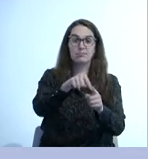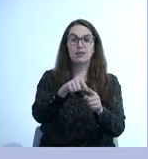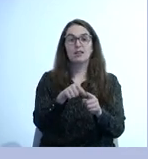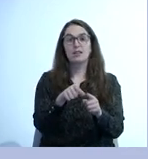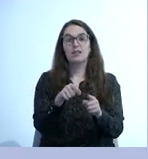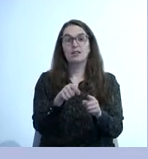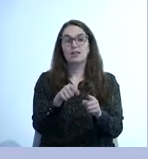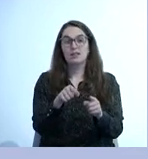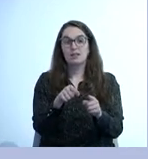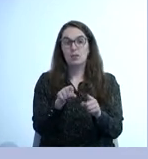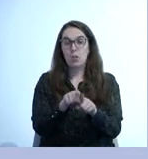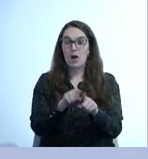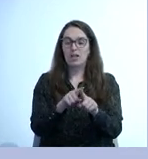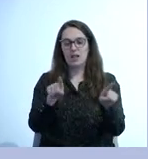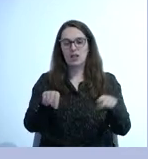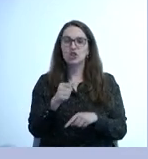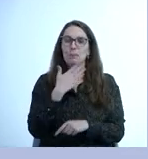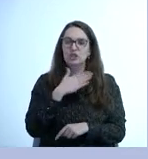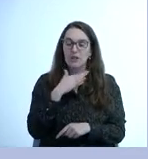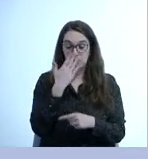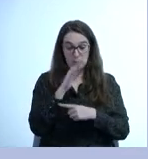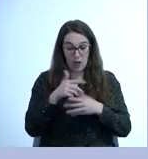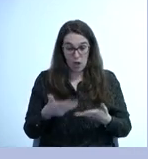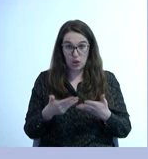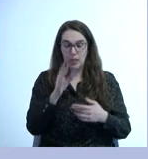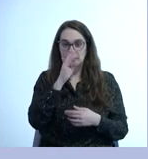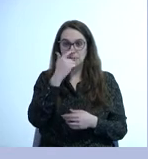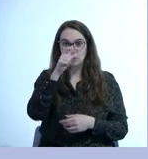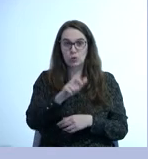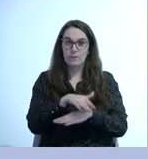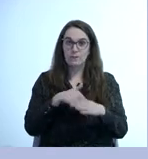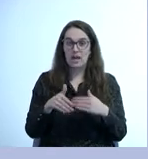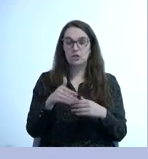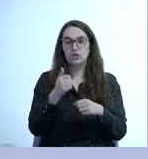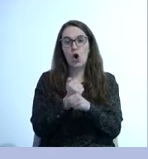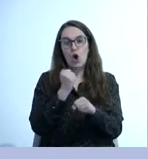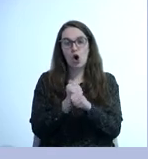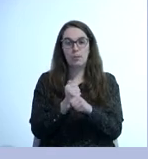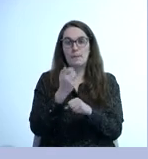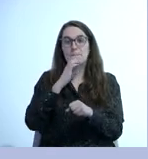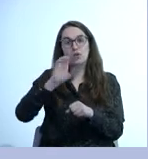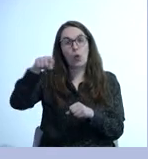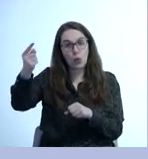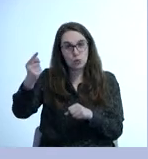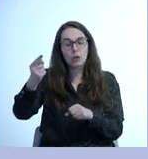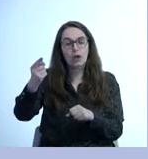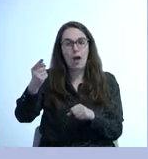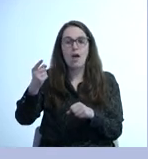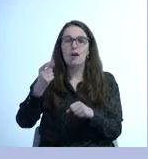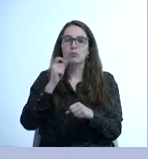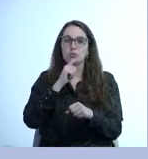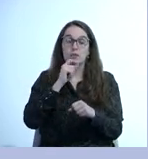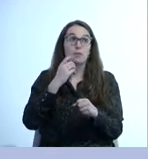em dia só quando um arquiteto faz uma obra fora de Portugal, noutro país e até eventualmente